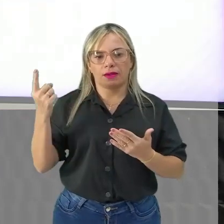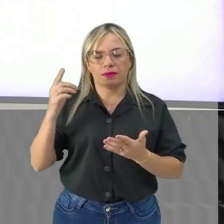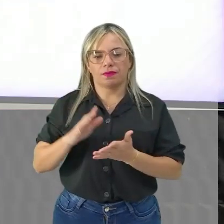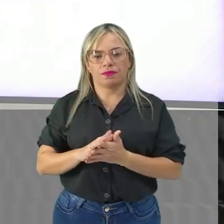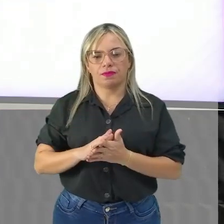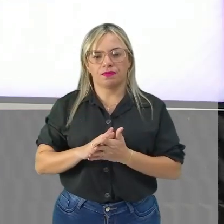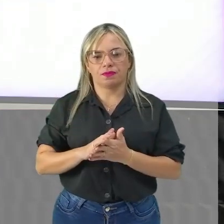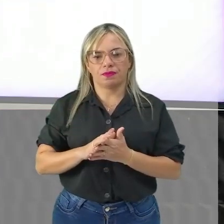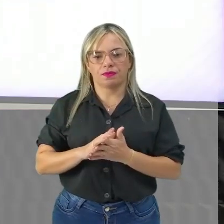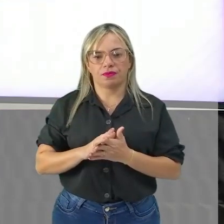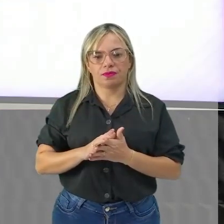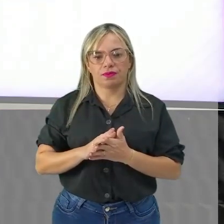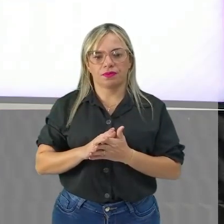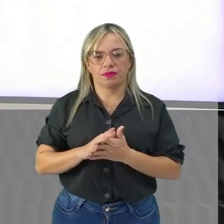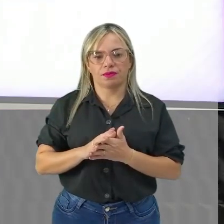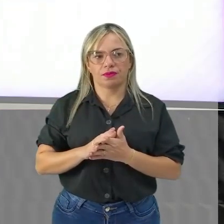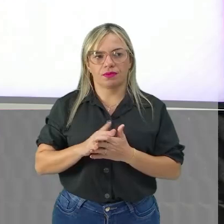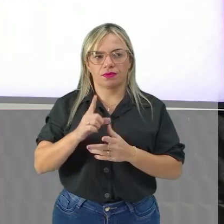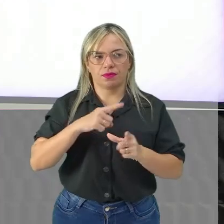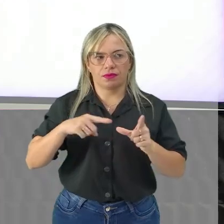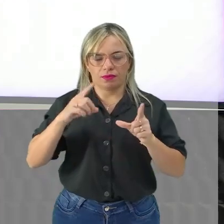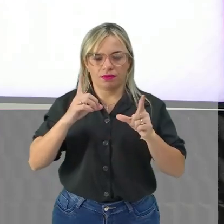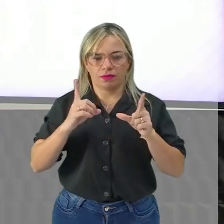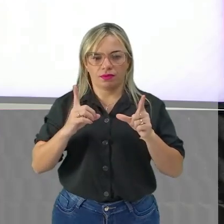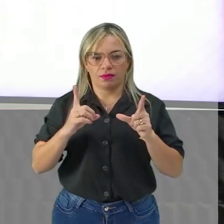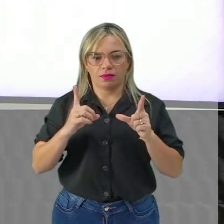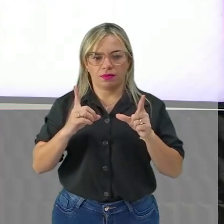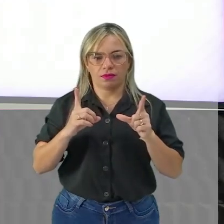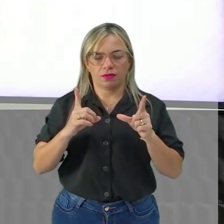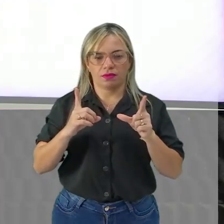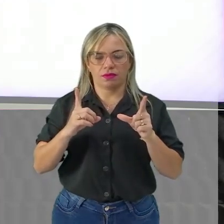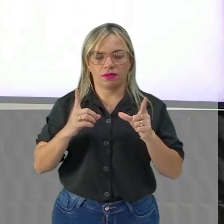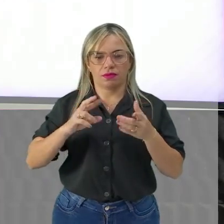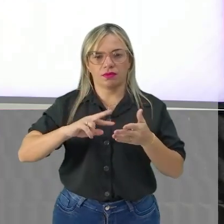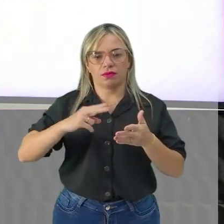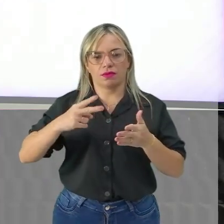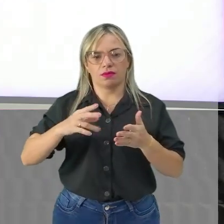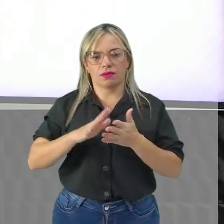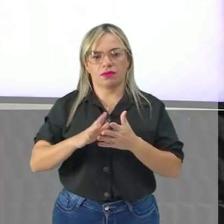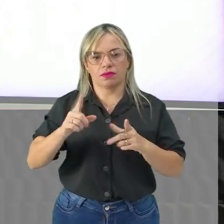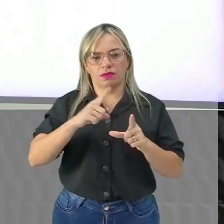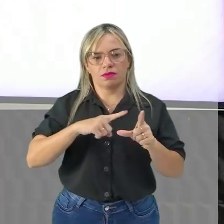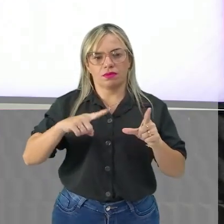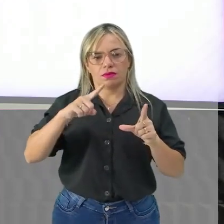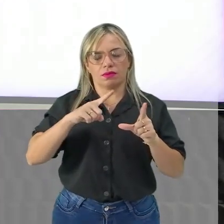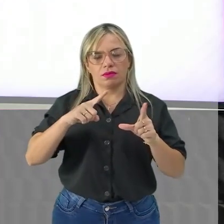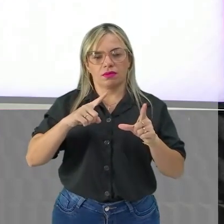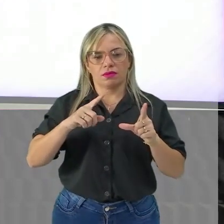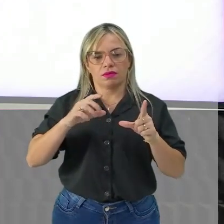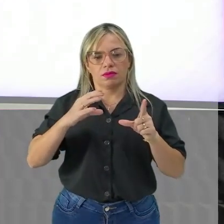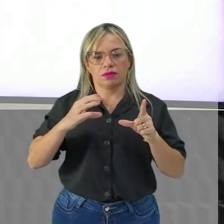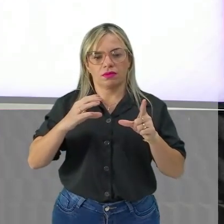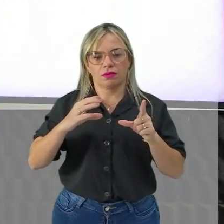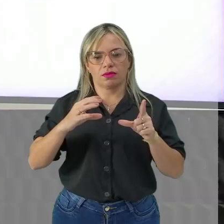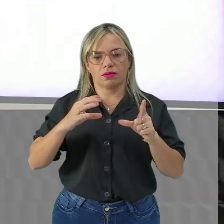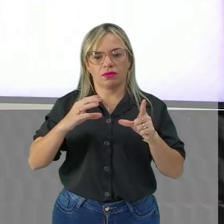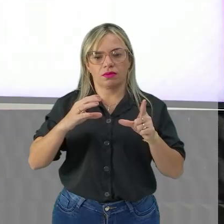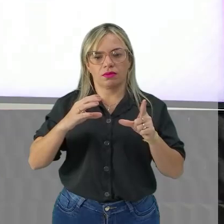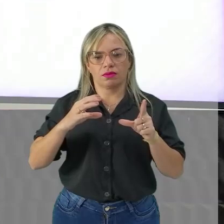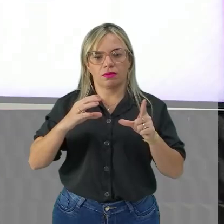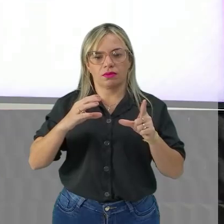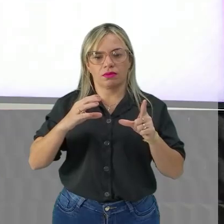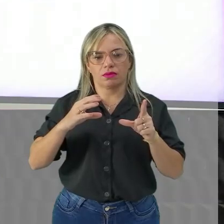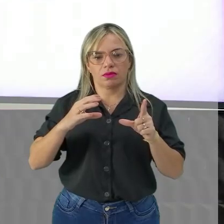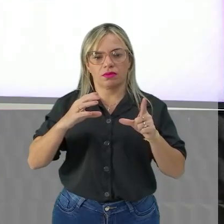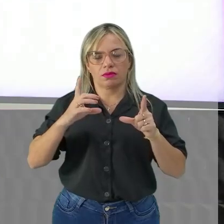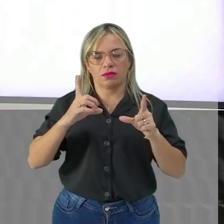2 fases no ciclo de vida, uma aquática, desculpa, eu acho que eu pulei a letra D, né? Eu falei da C,